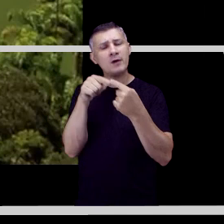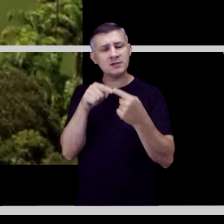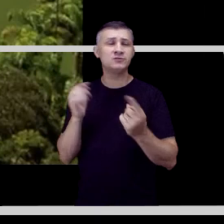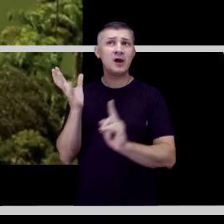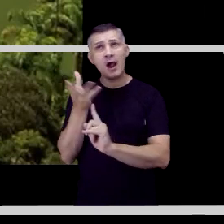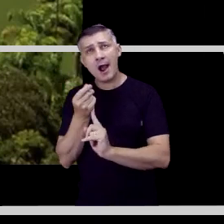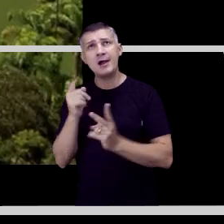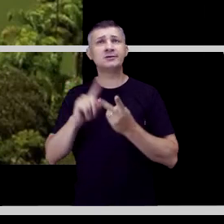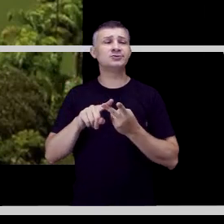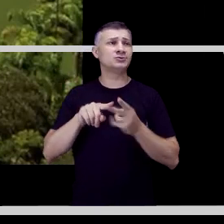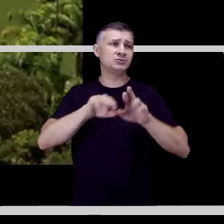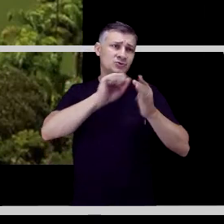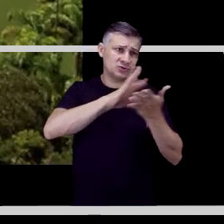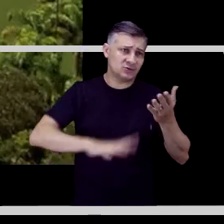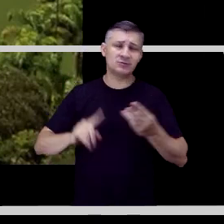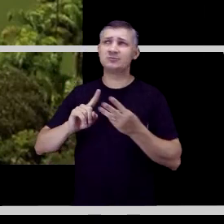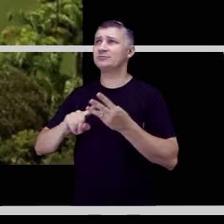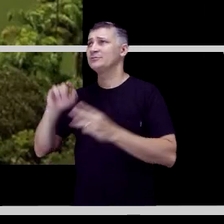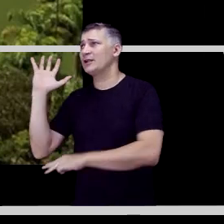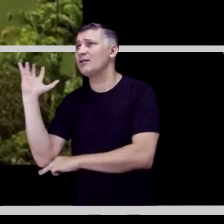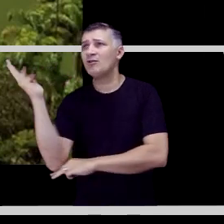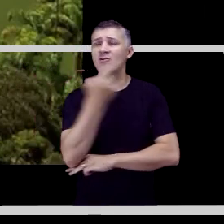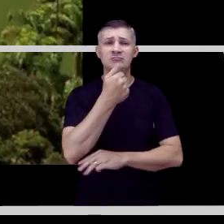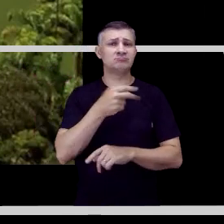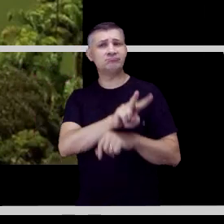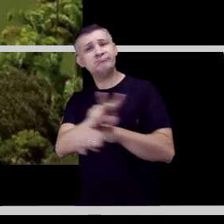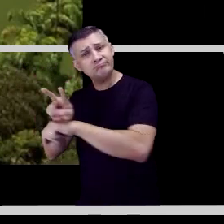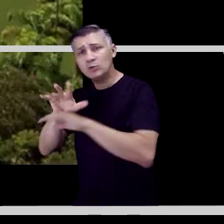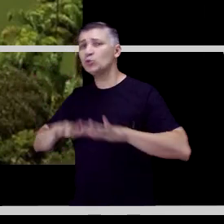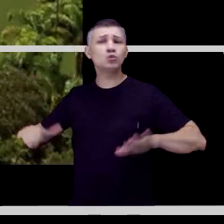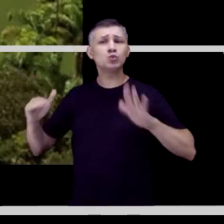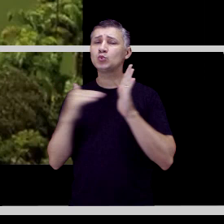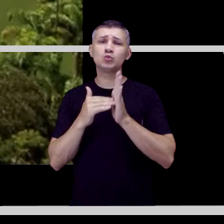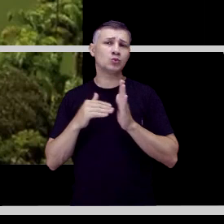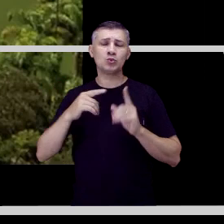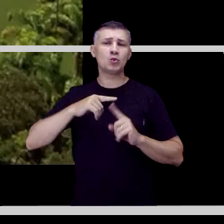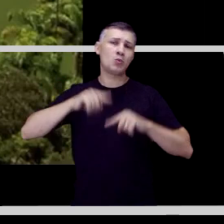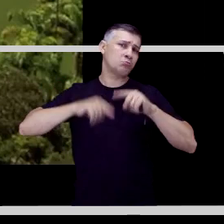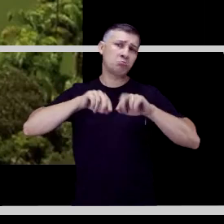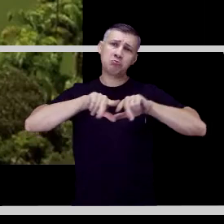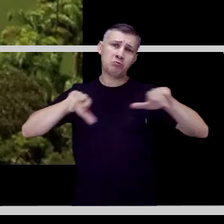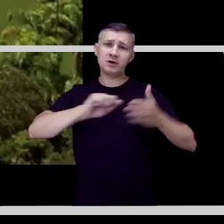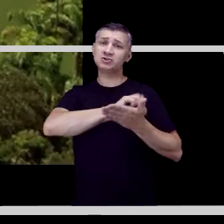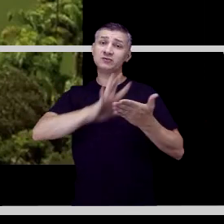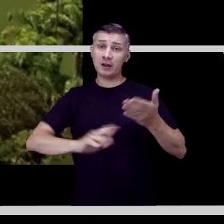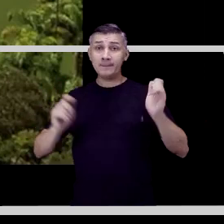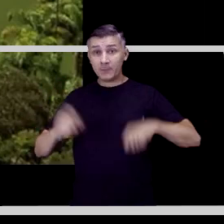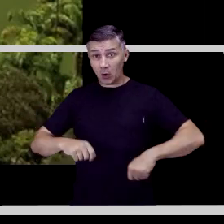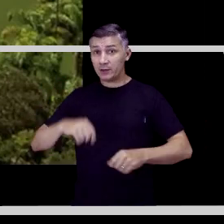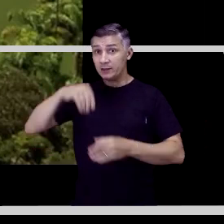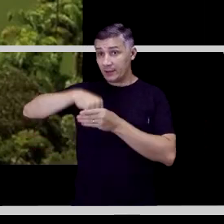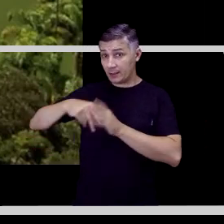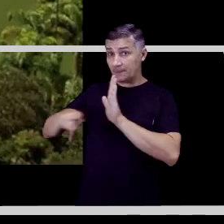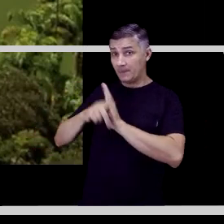só quanto à arte, mas também ao meio ambiente, enfim, a toda a sorte de atividades que o